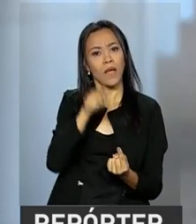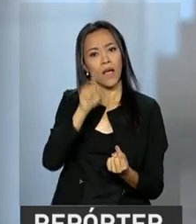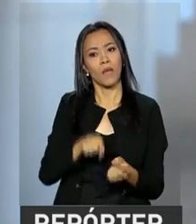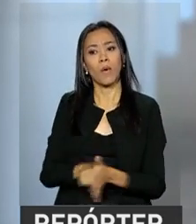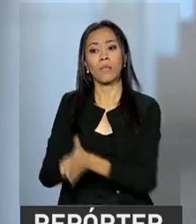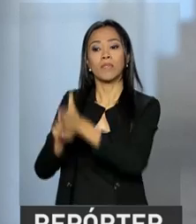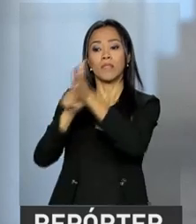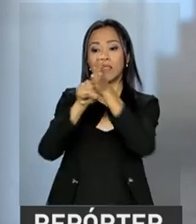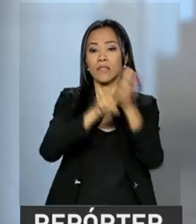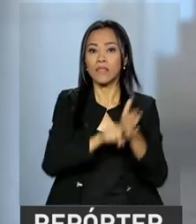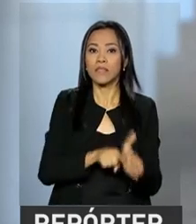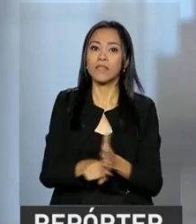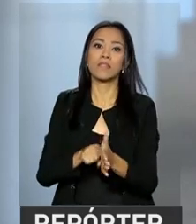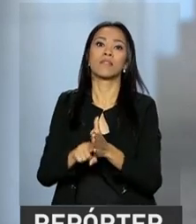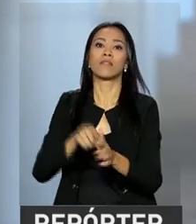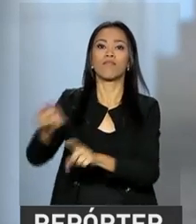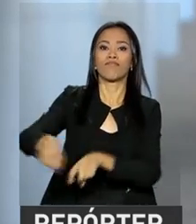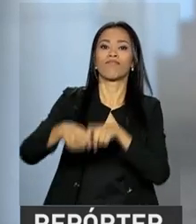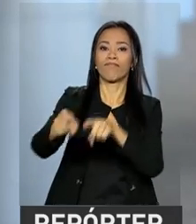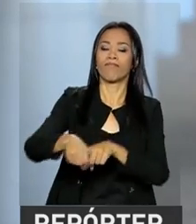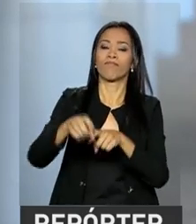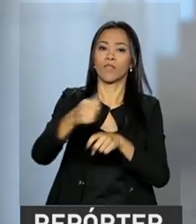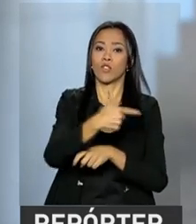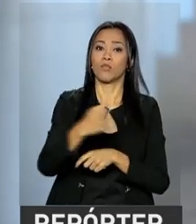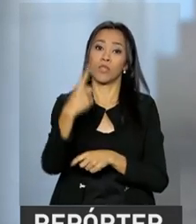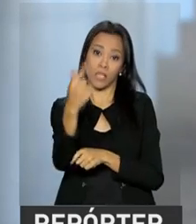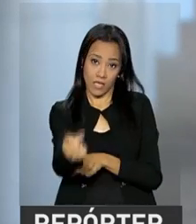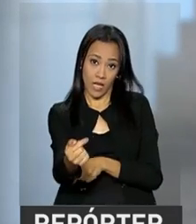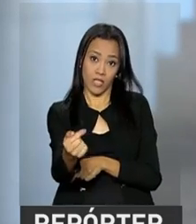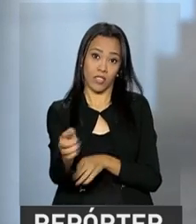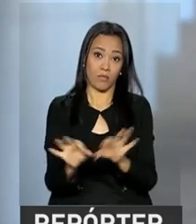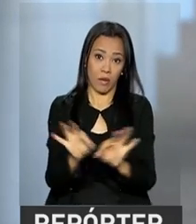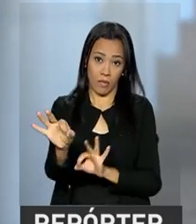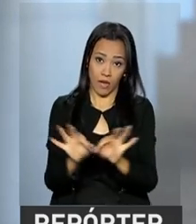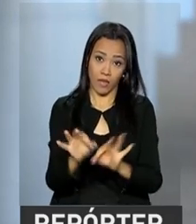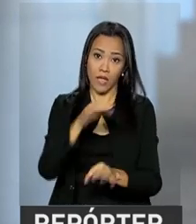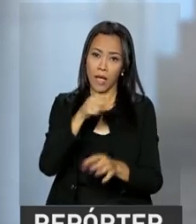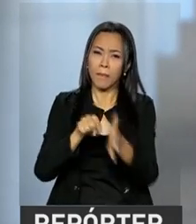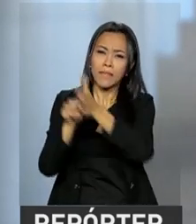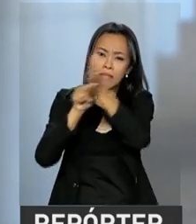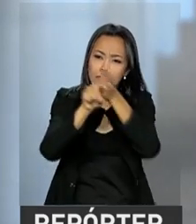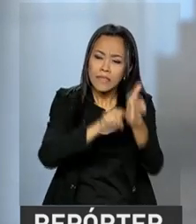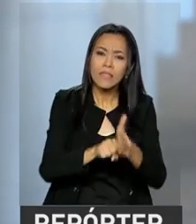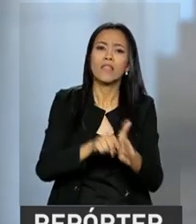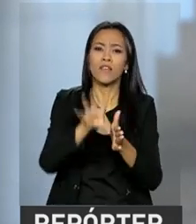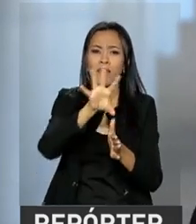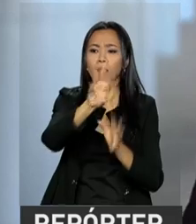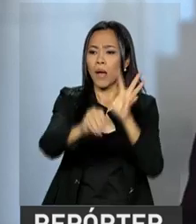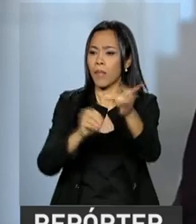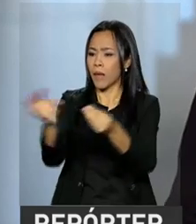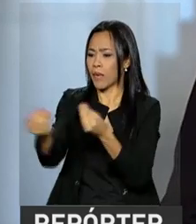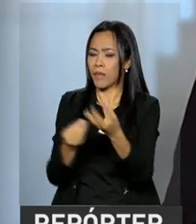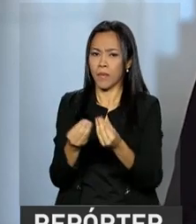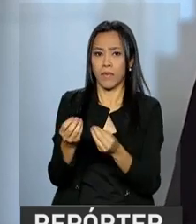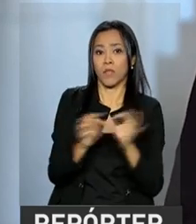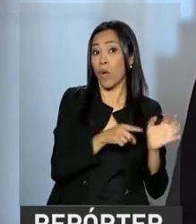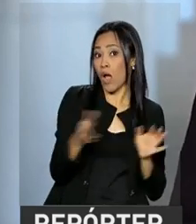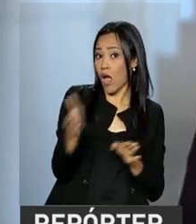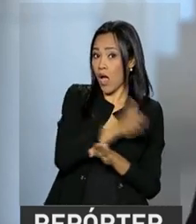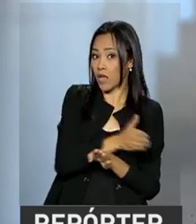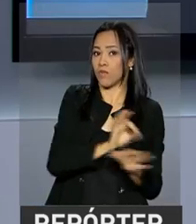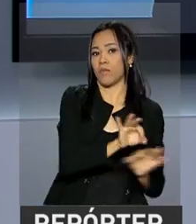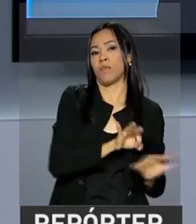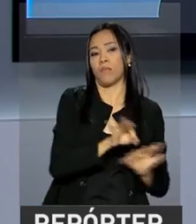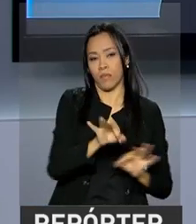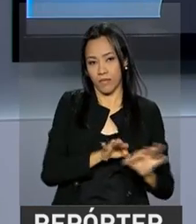agropecuário de 2017 que vai começar a ser feito a ser coletado em outubro desse ano jaim com você